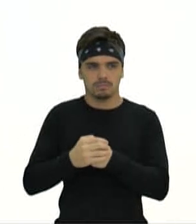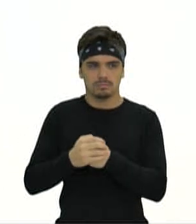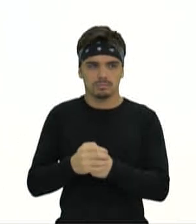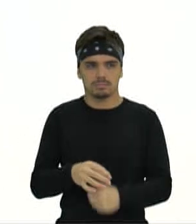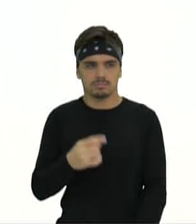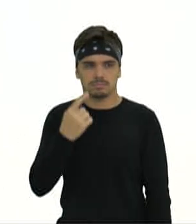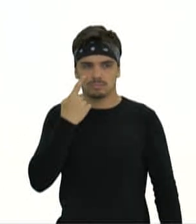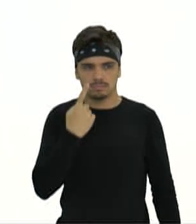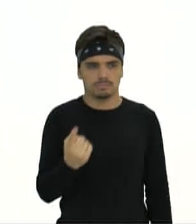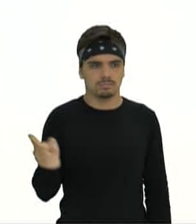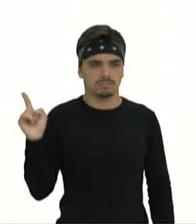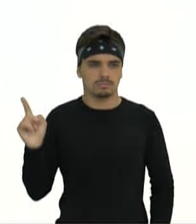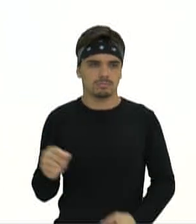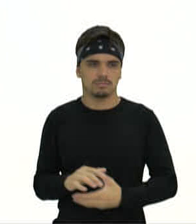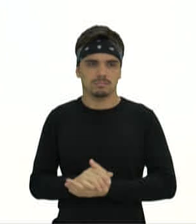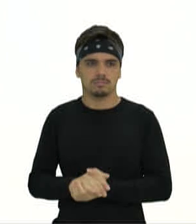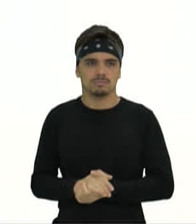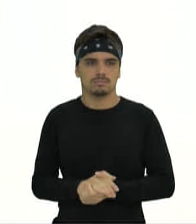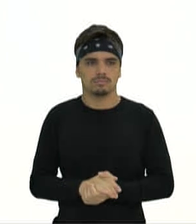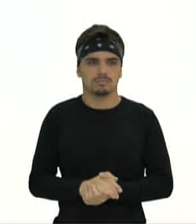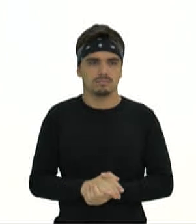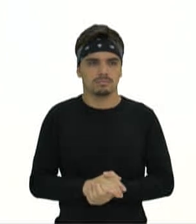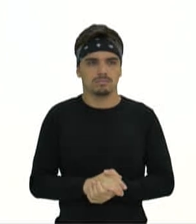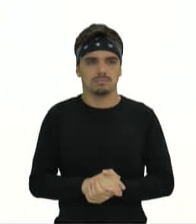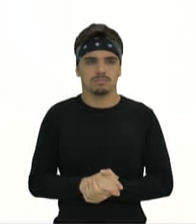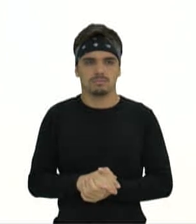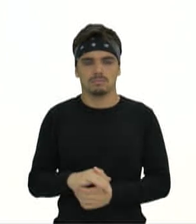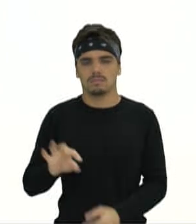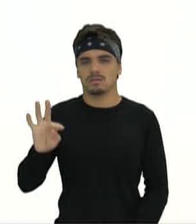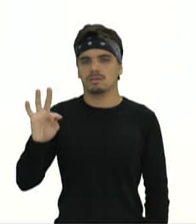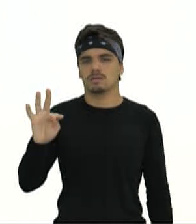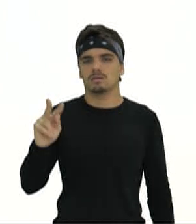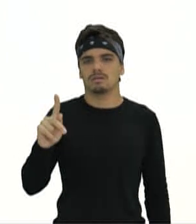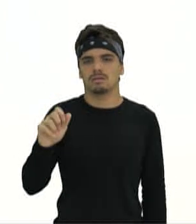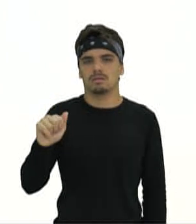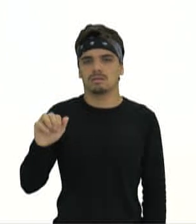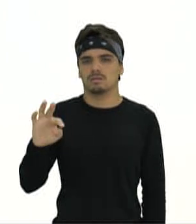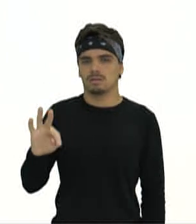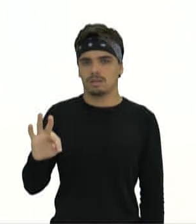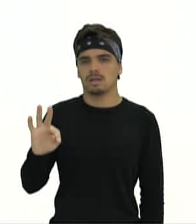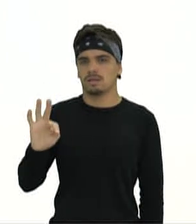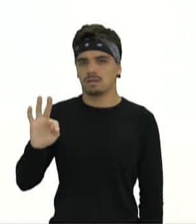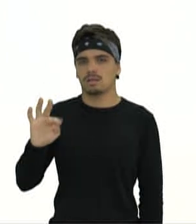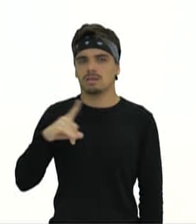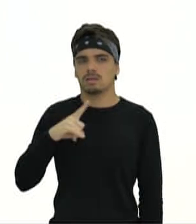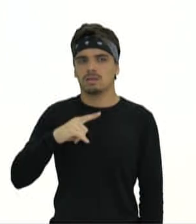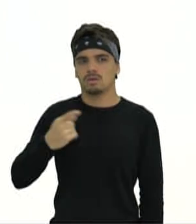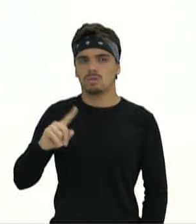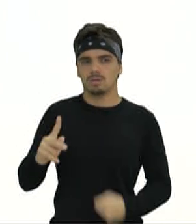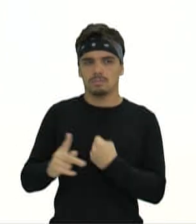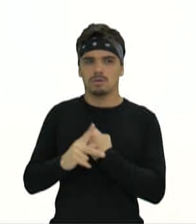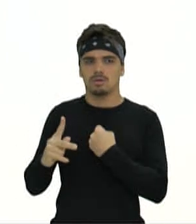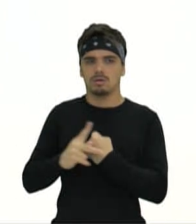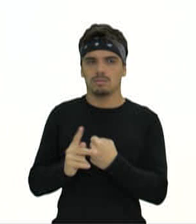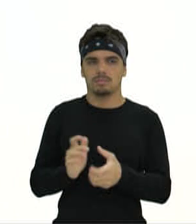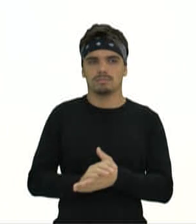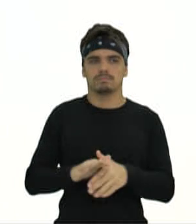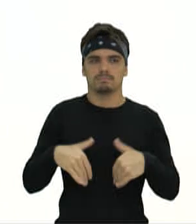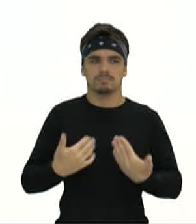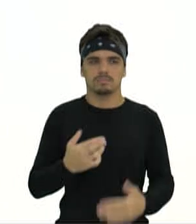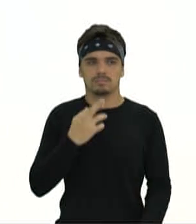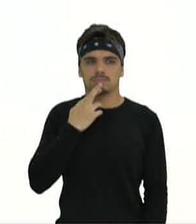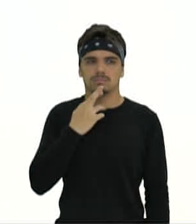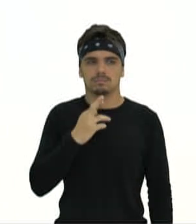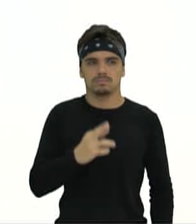the truck driver never thought that he, ele nunca pensou que ele, então depois do that aqui veio outro pronome. Então